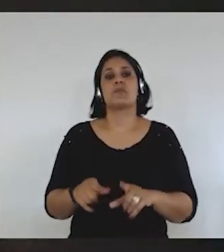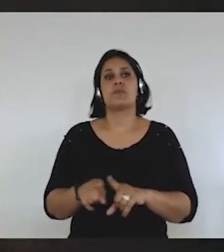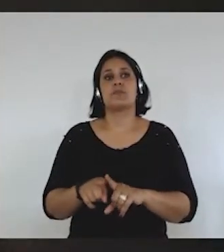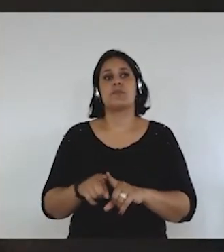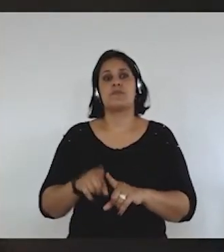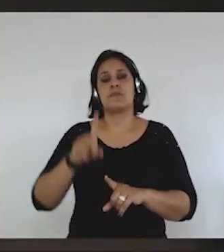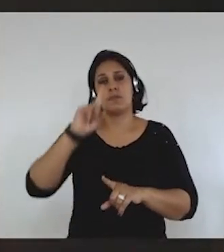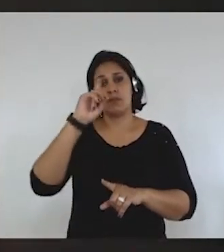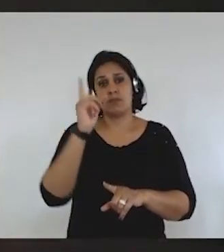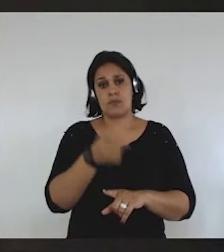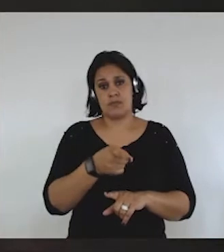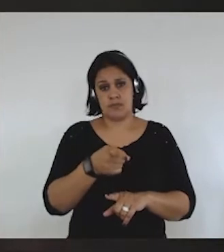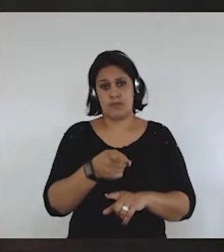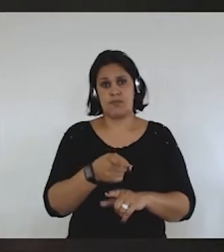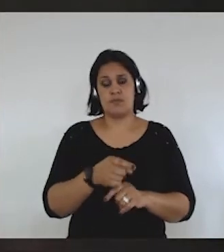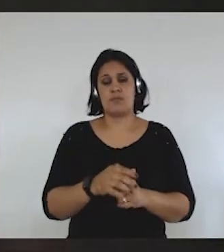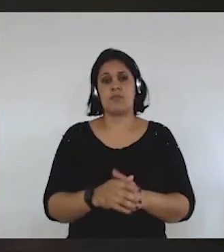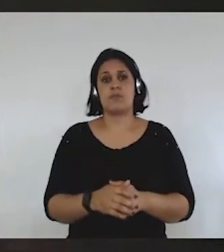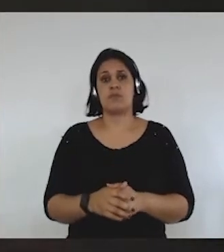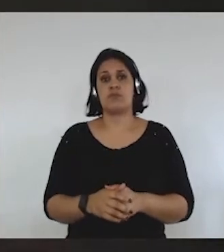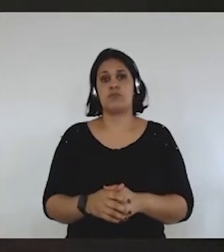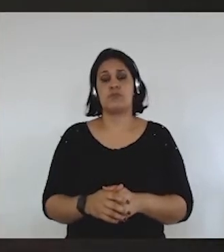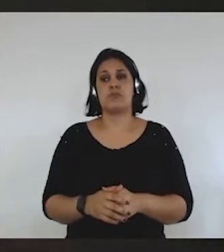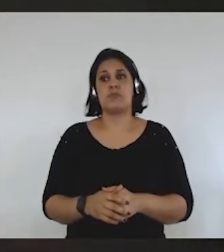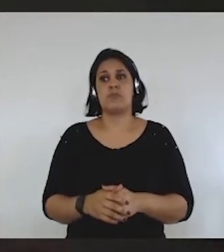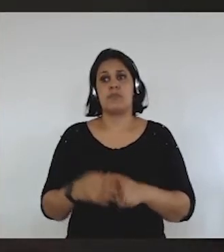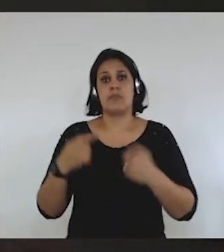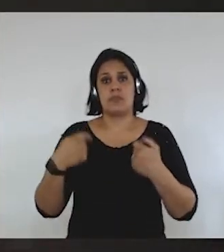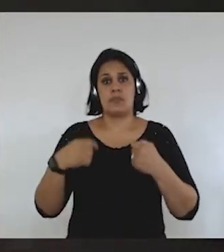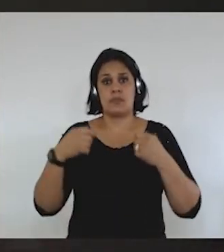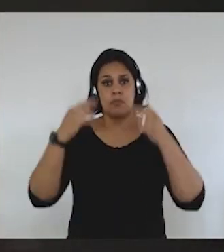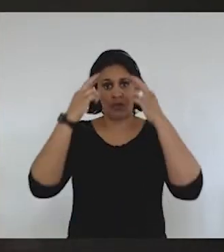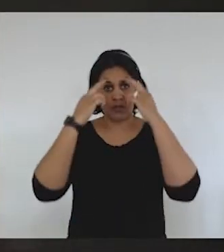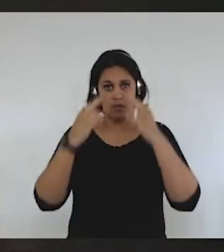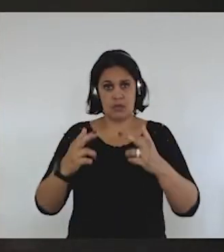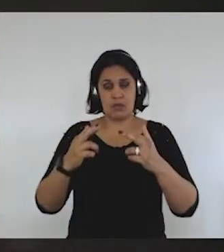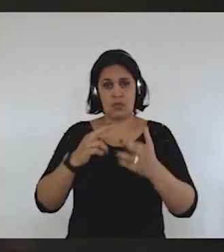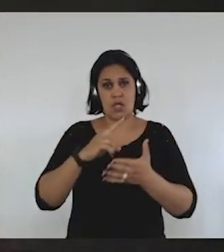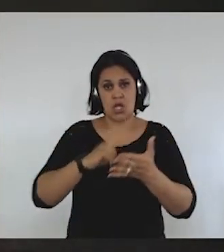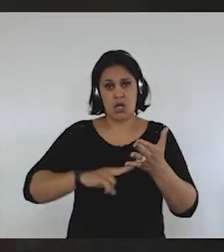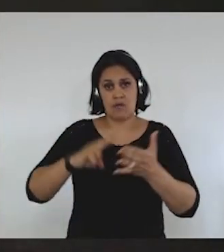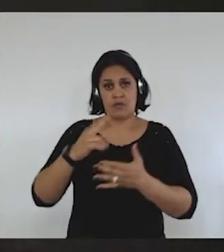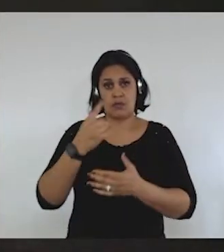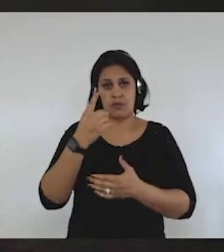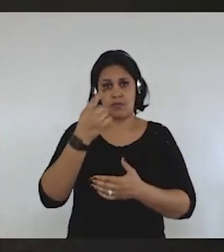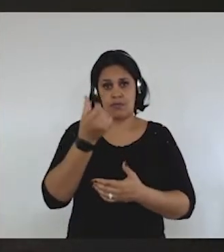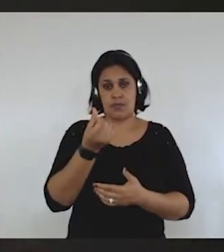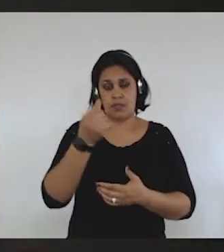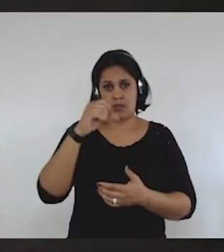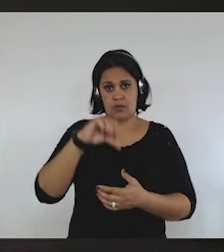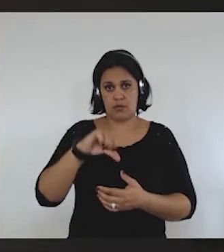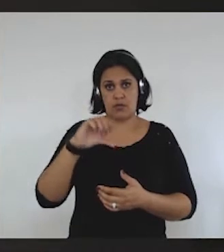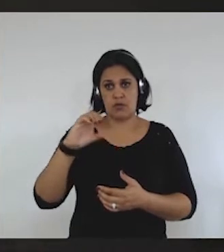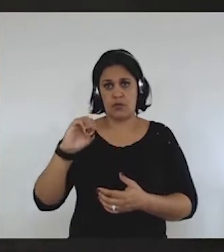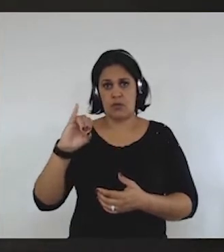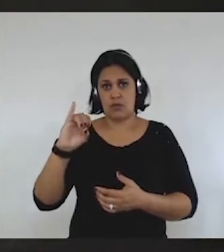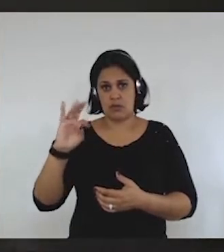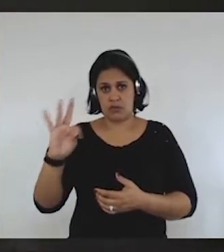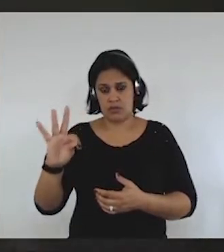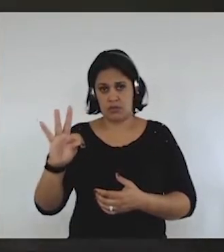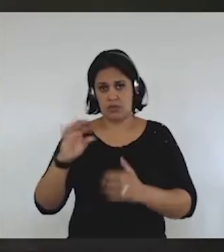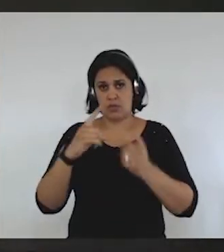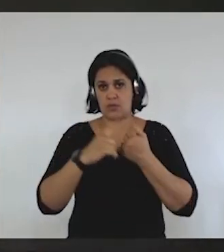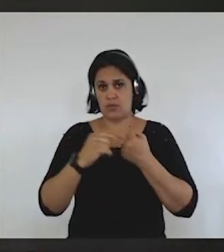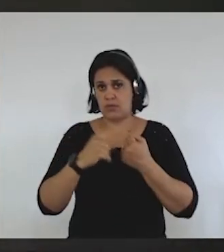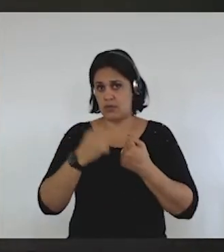só nessa decisão, mas em várias outras, que seja respeitada a Convenção 69 da OIT, seu artigo 6º,